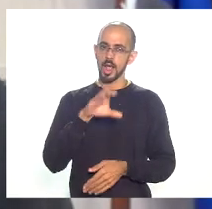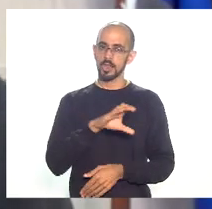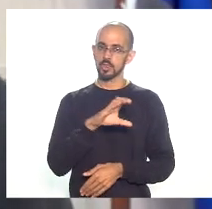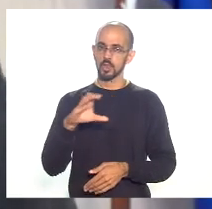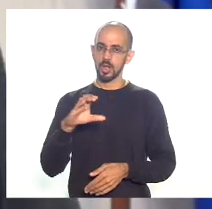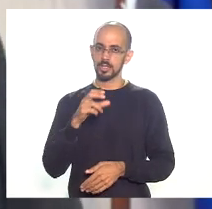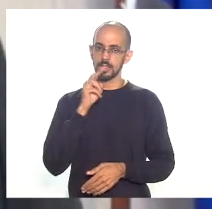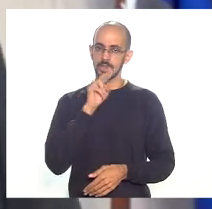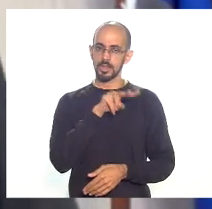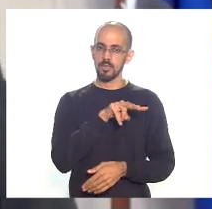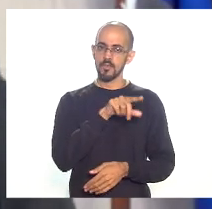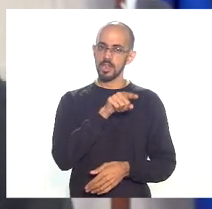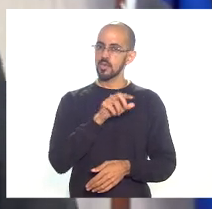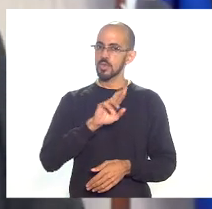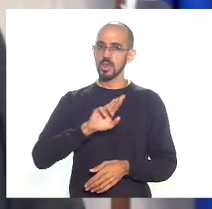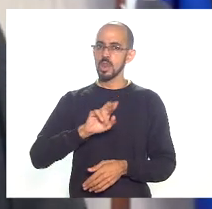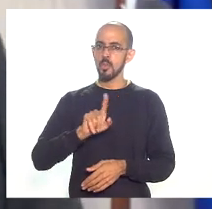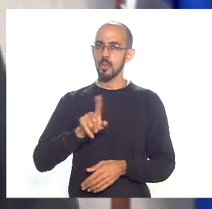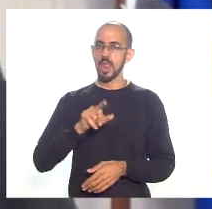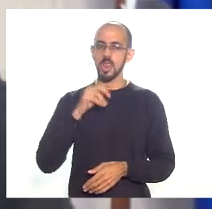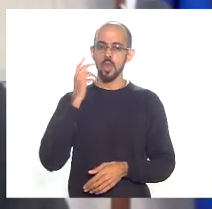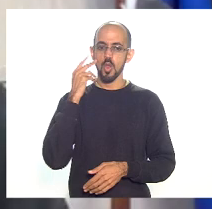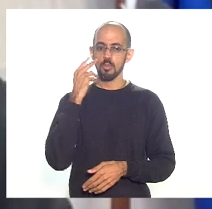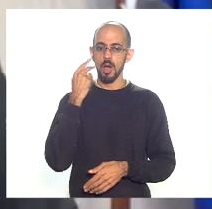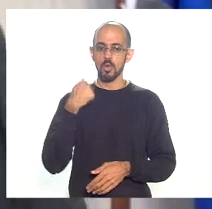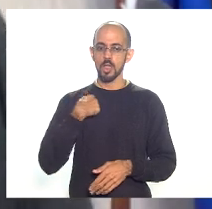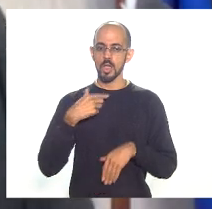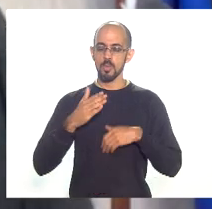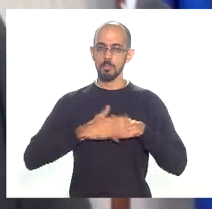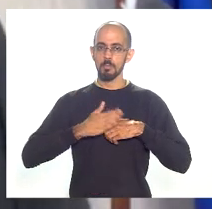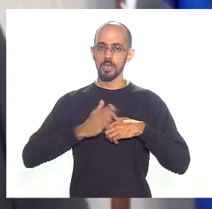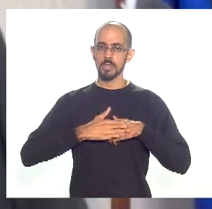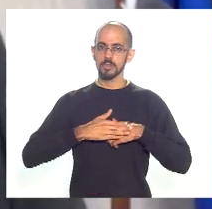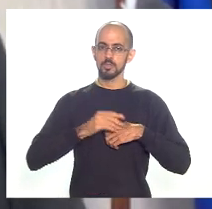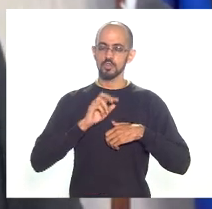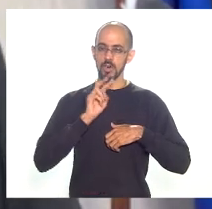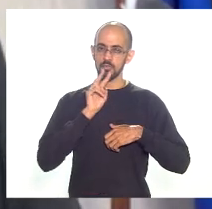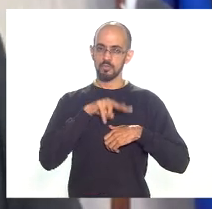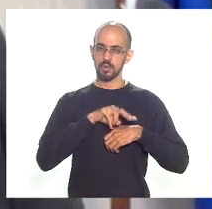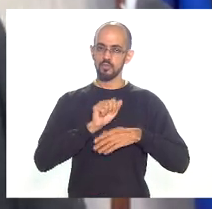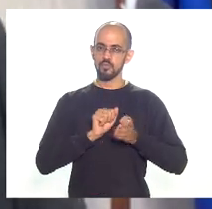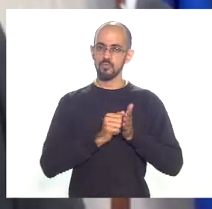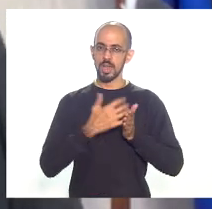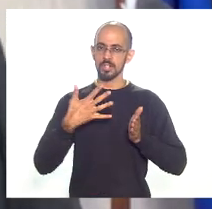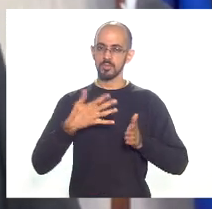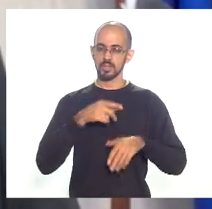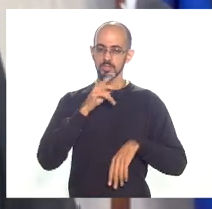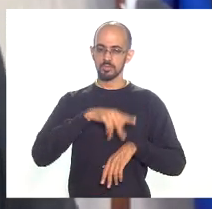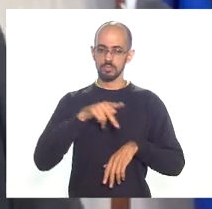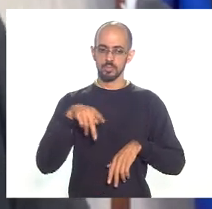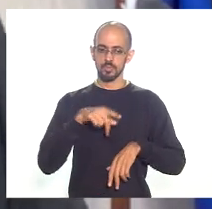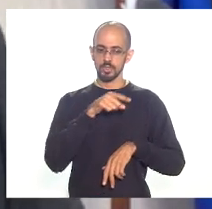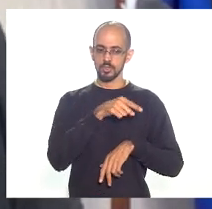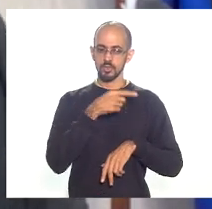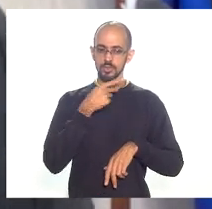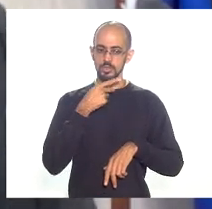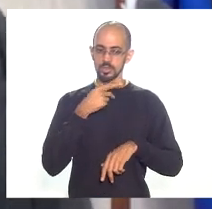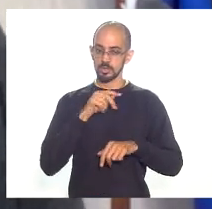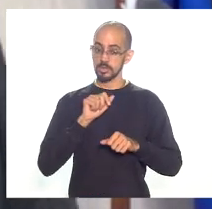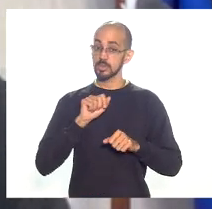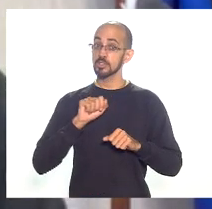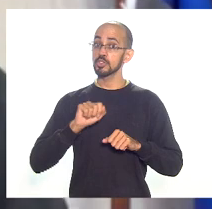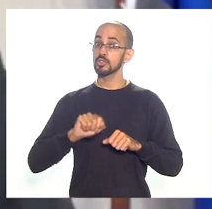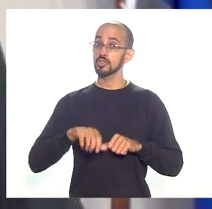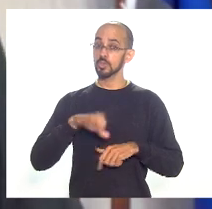incomum eu próprio já presenciei inúmeras vezes os professores repito dentro de um